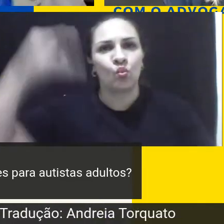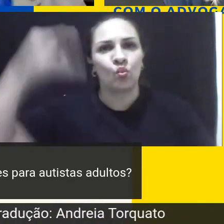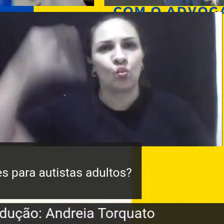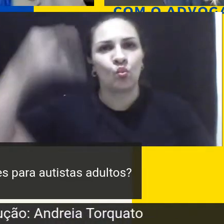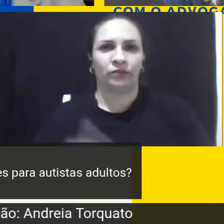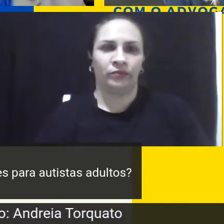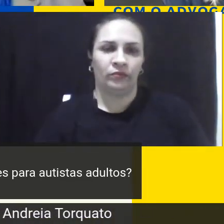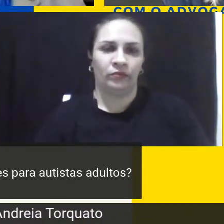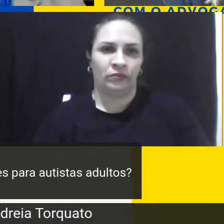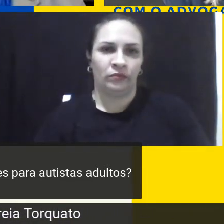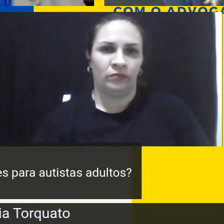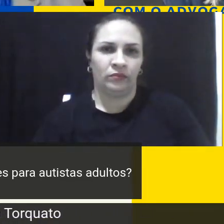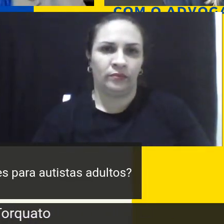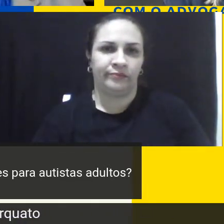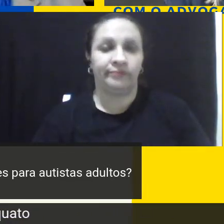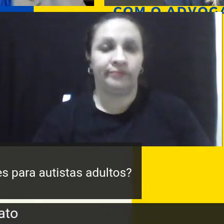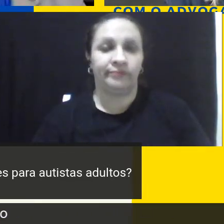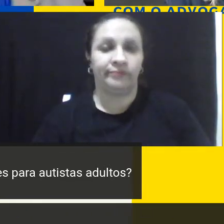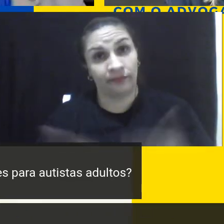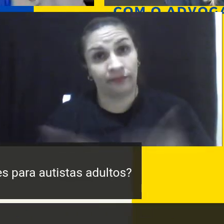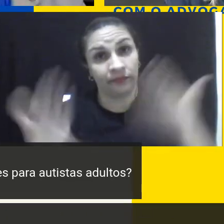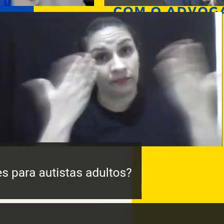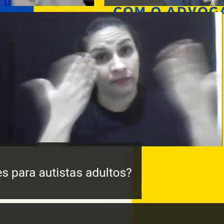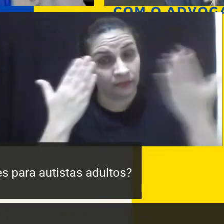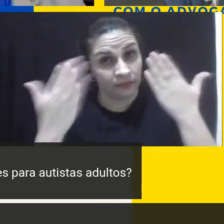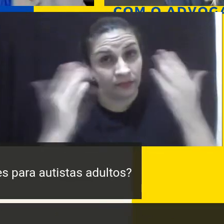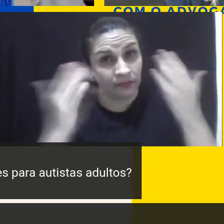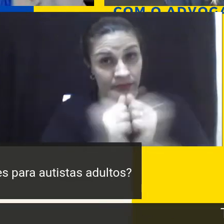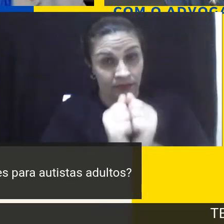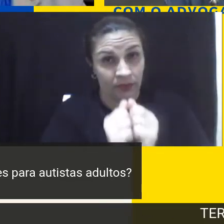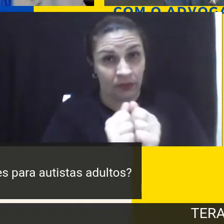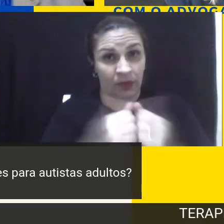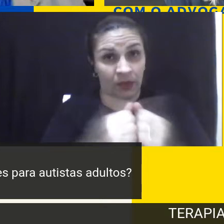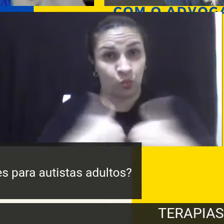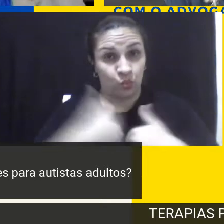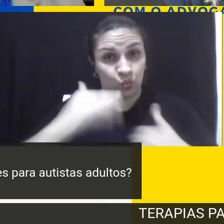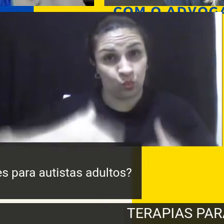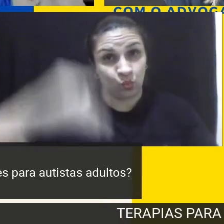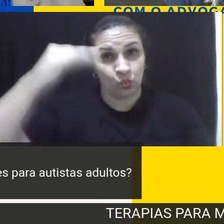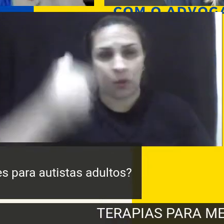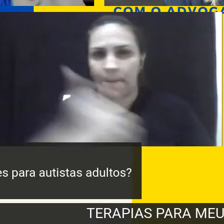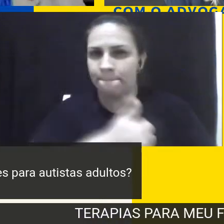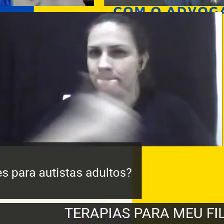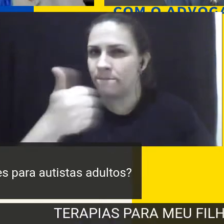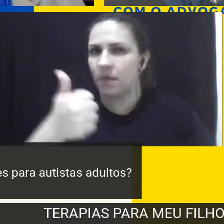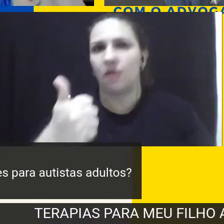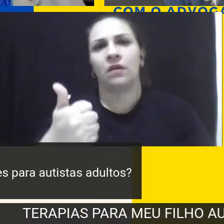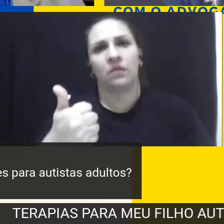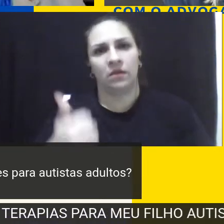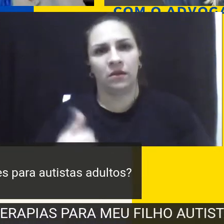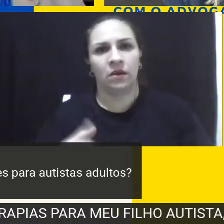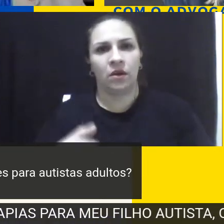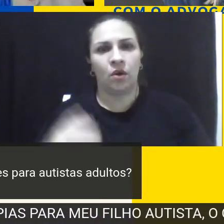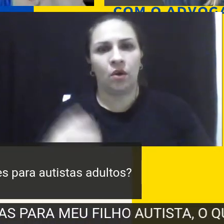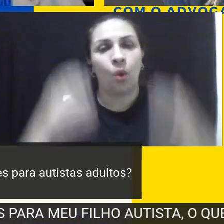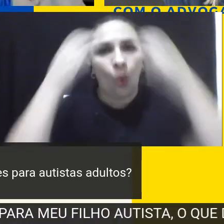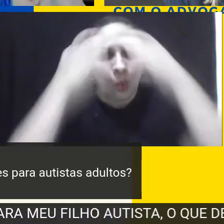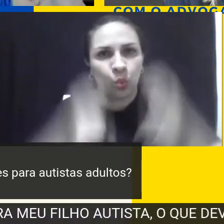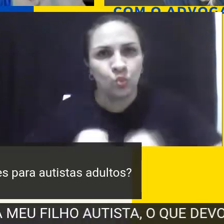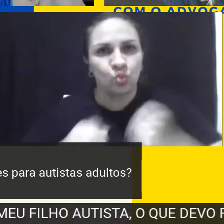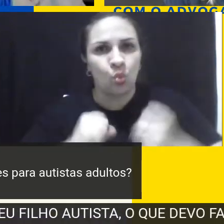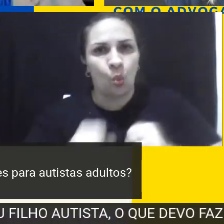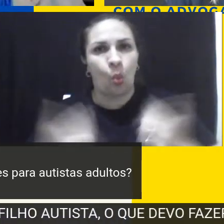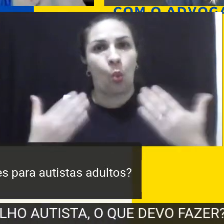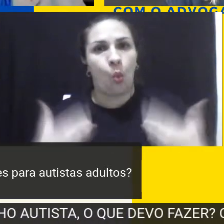Leonardo, a psicologia com os autistas adultos, a melhor linha de abordagem é a cognitiva